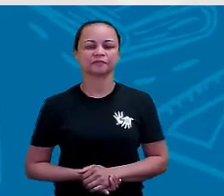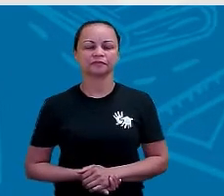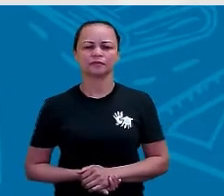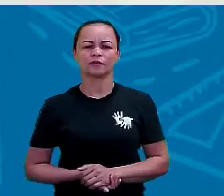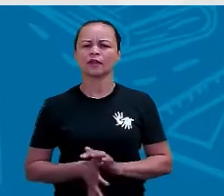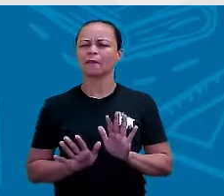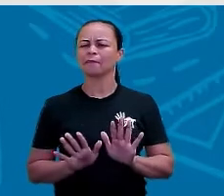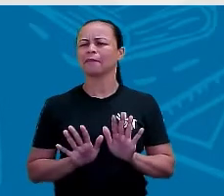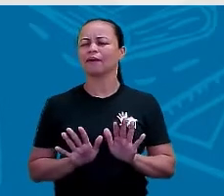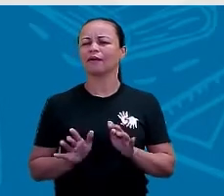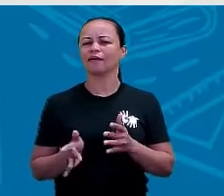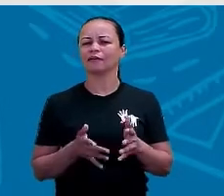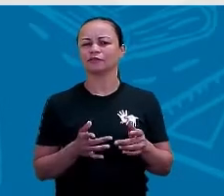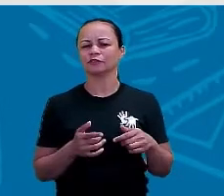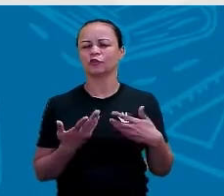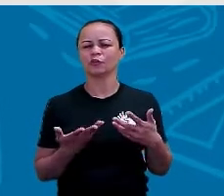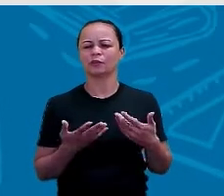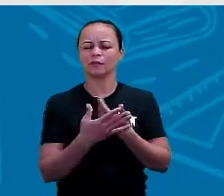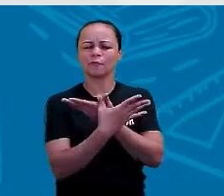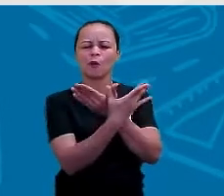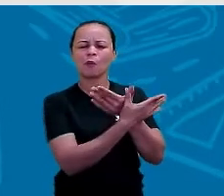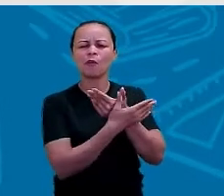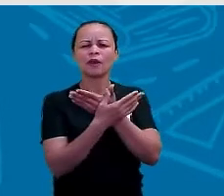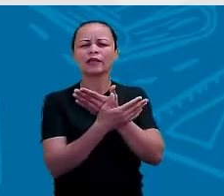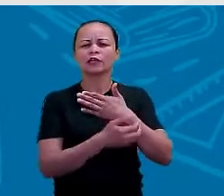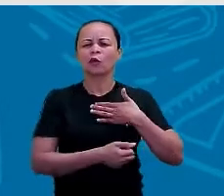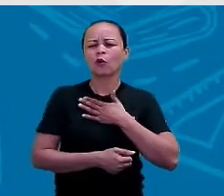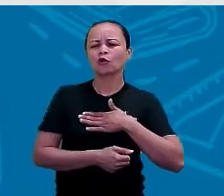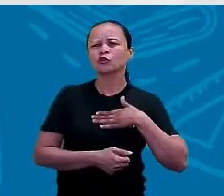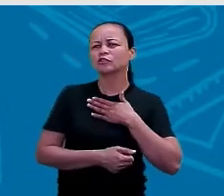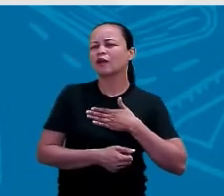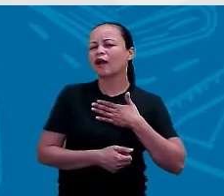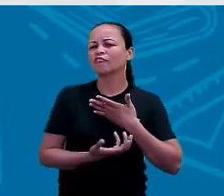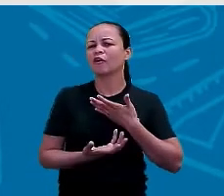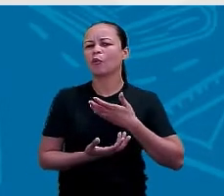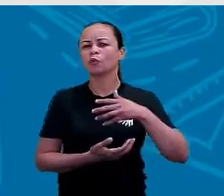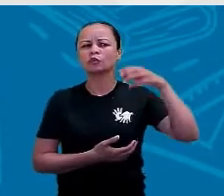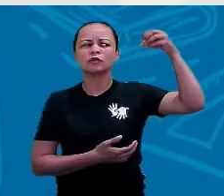Mas sobre quais borboletas gostavam da luz?